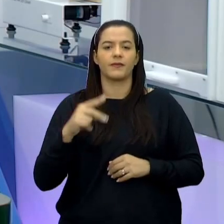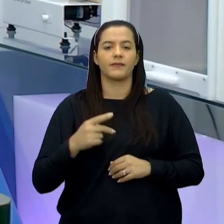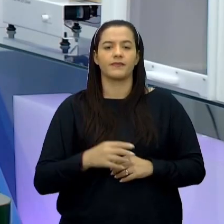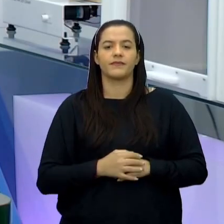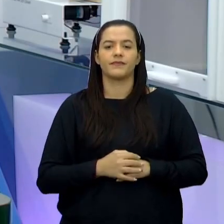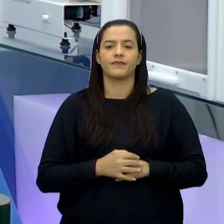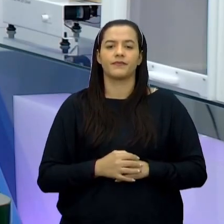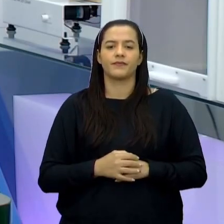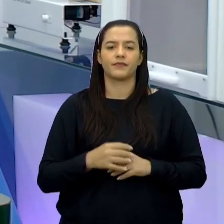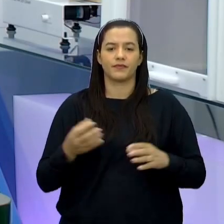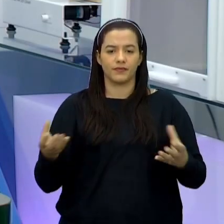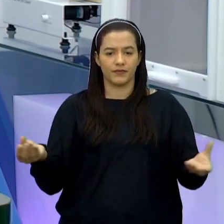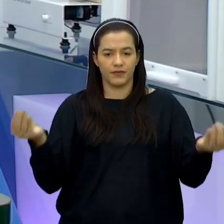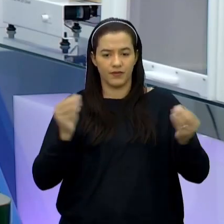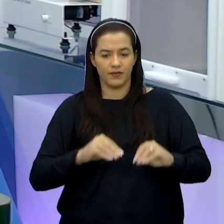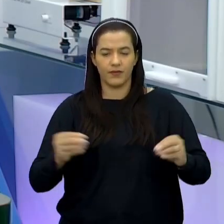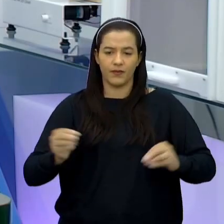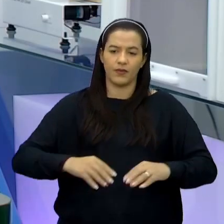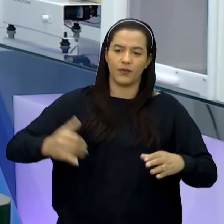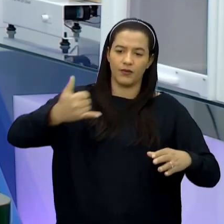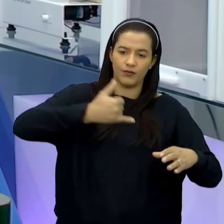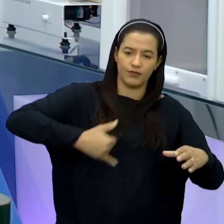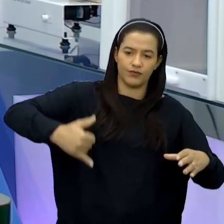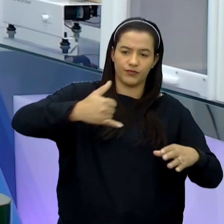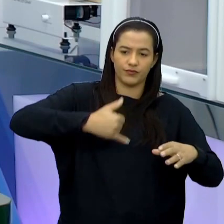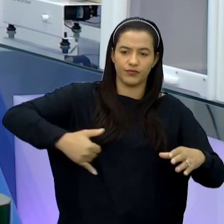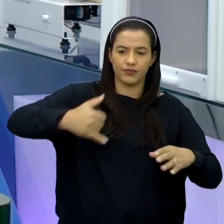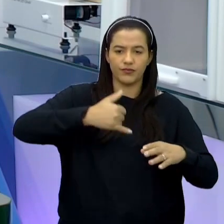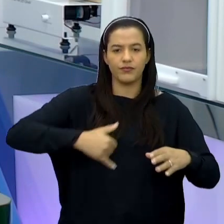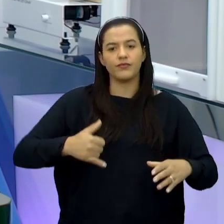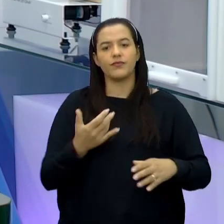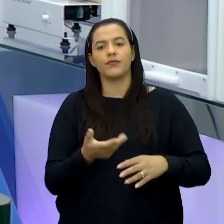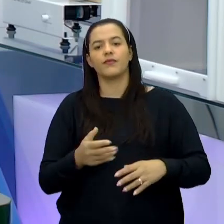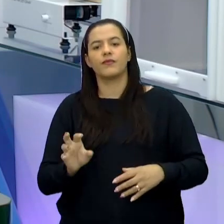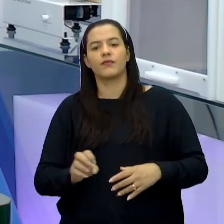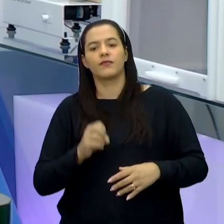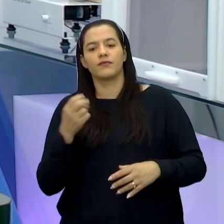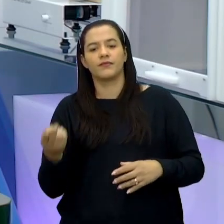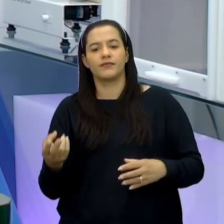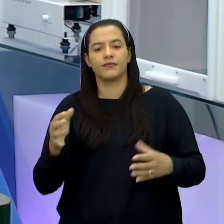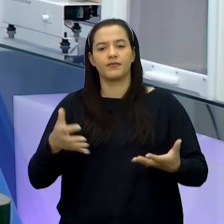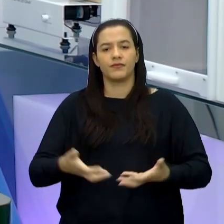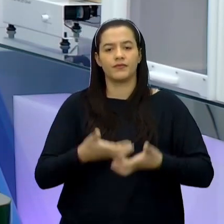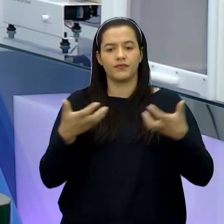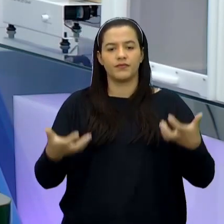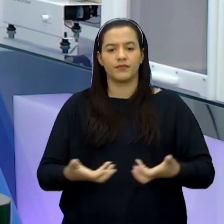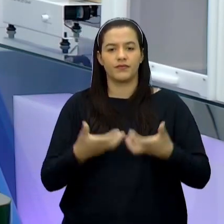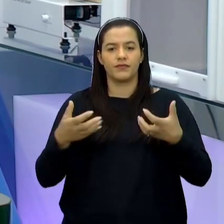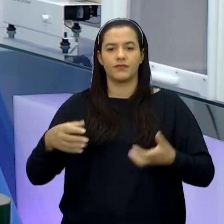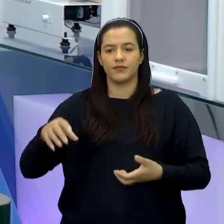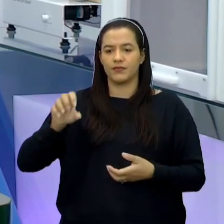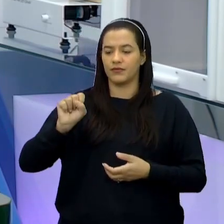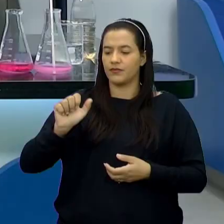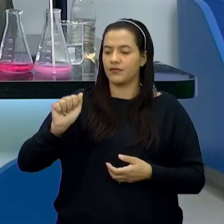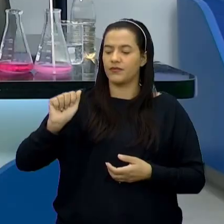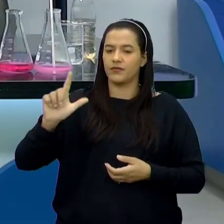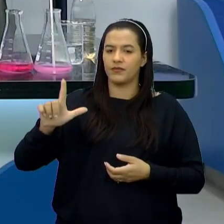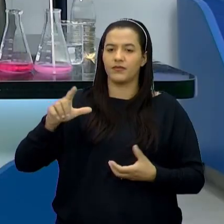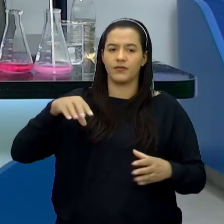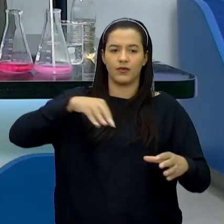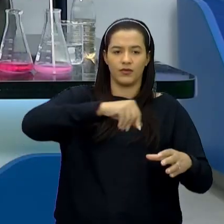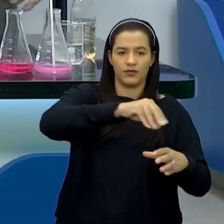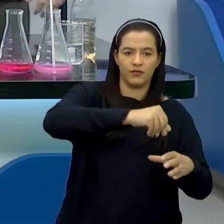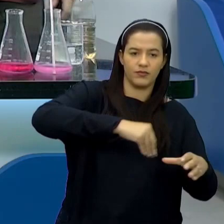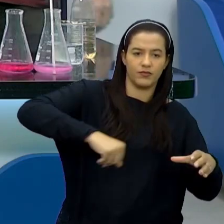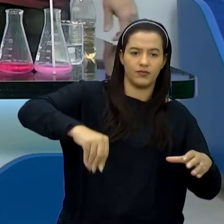sua salada de vinagre e, por exemplo, do vou próprio comer... sal, né? Que o pessoal não recomenda que tenha